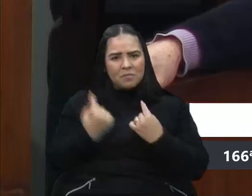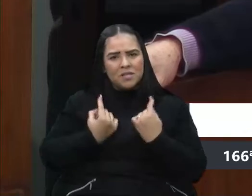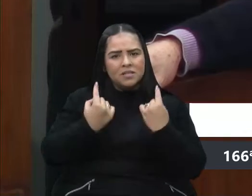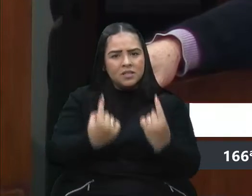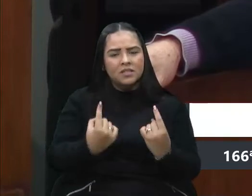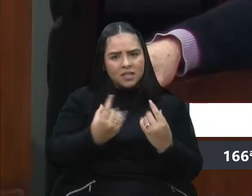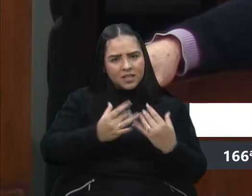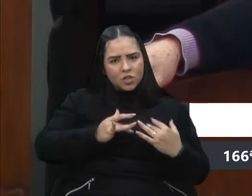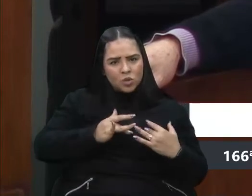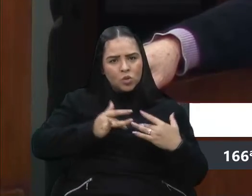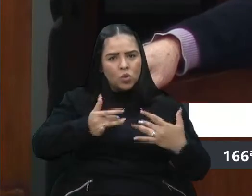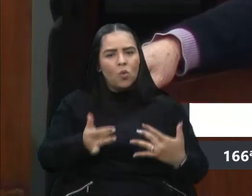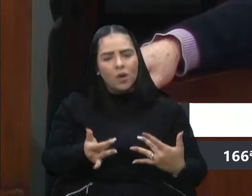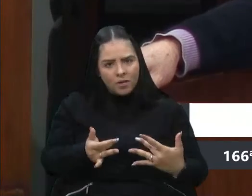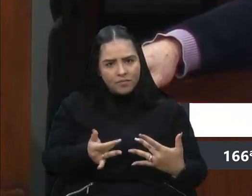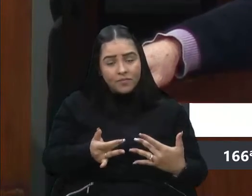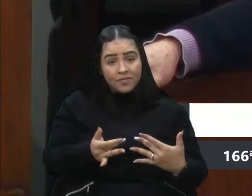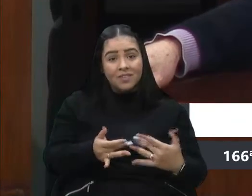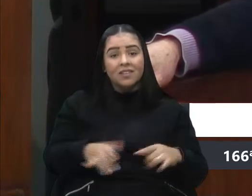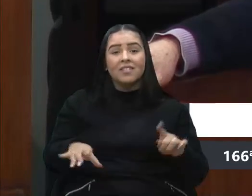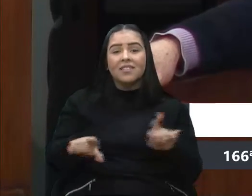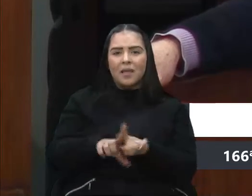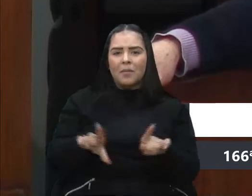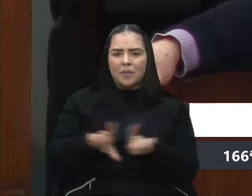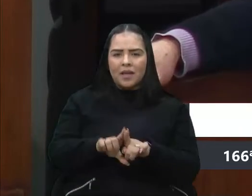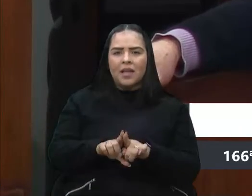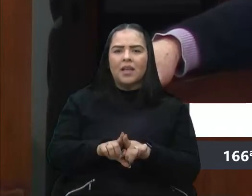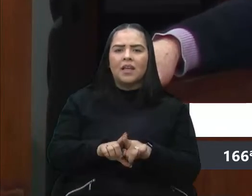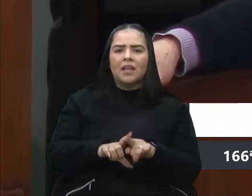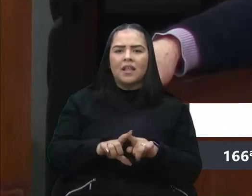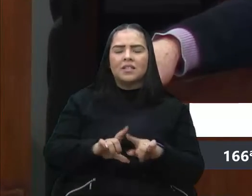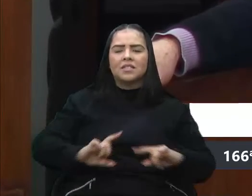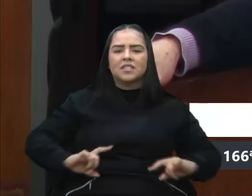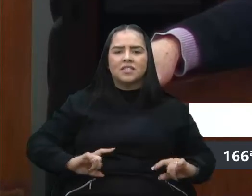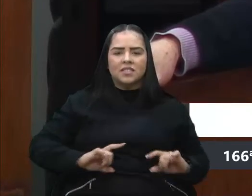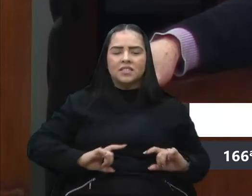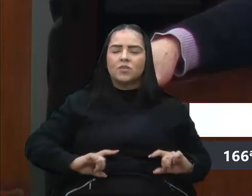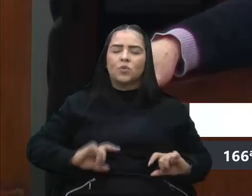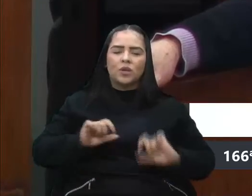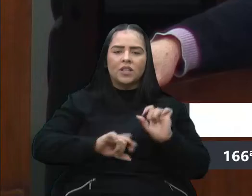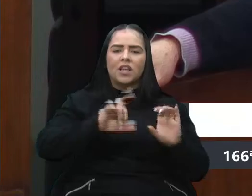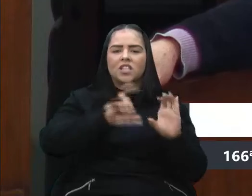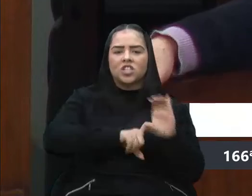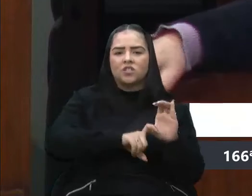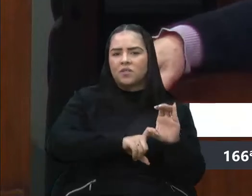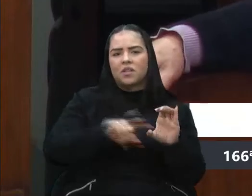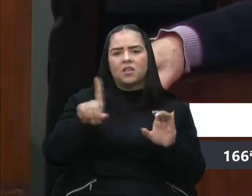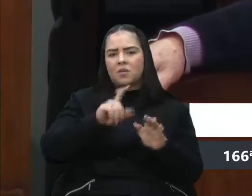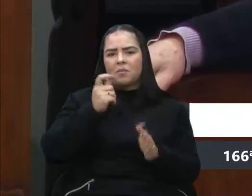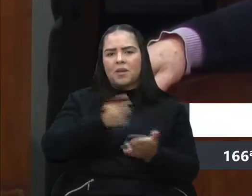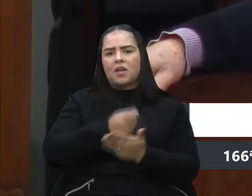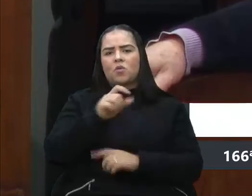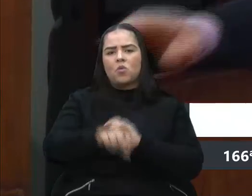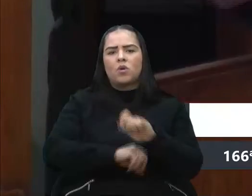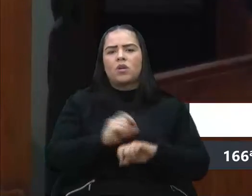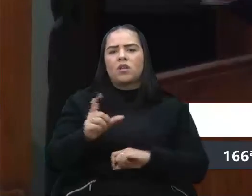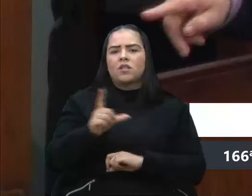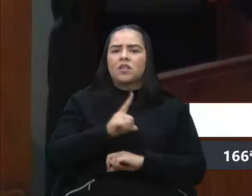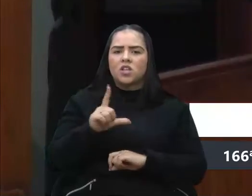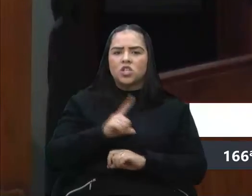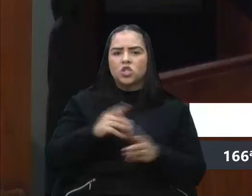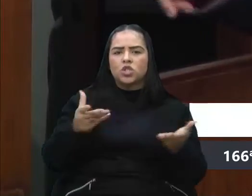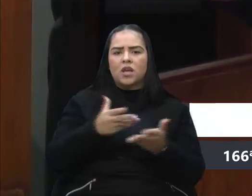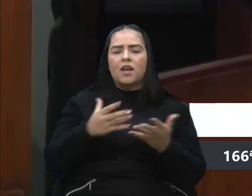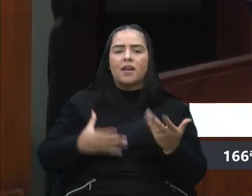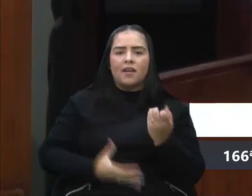novo, a Festa da Uva, essa dívida vai ser paga não é com o dinheiro de aporte daqui, é com a Link que já está garantida que